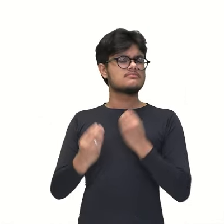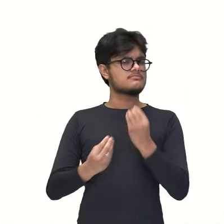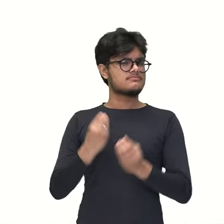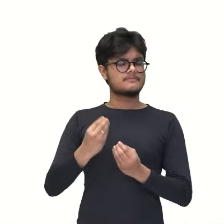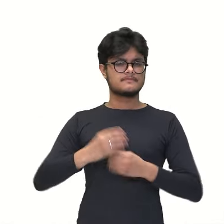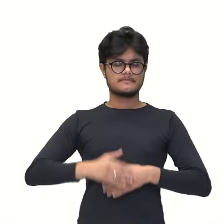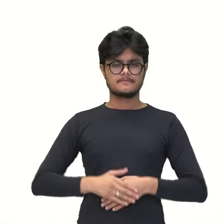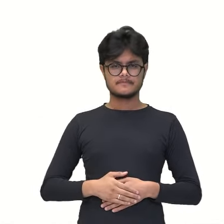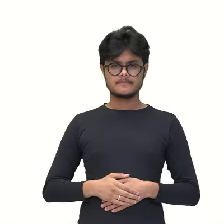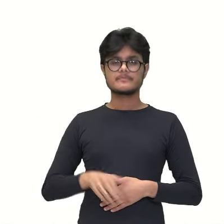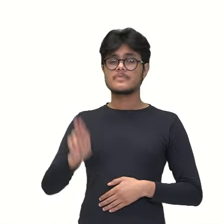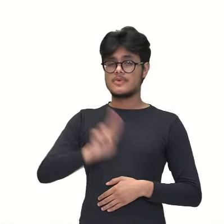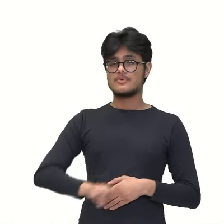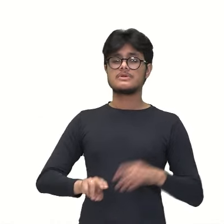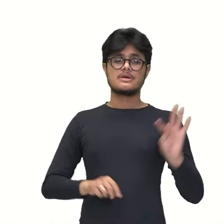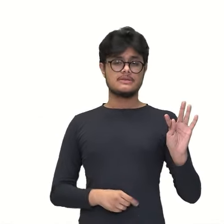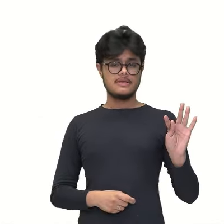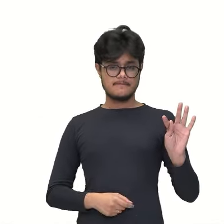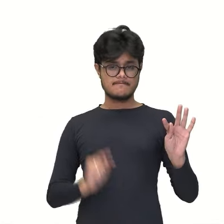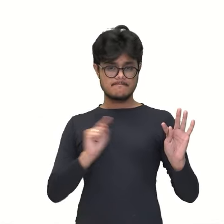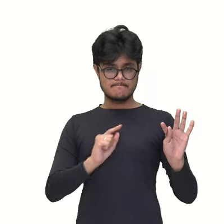Aqui, ó, vamos usar essa tela em branco.